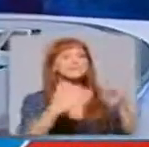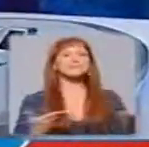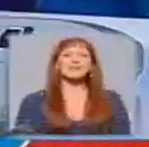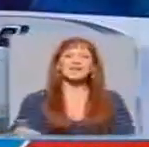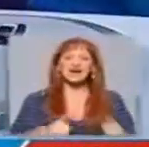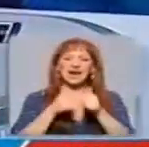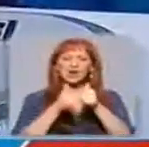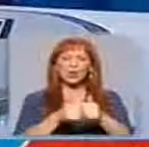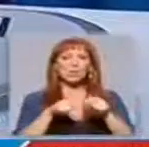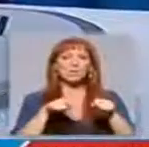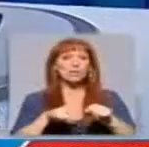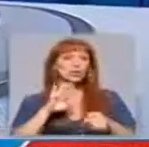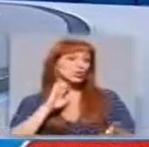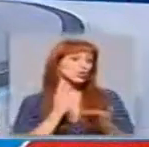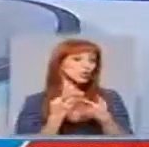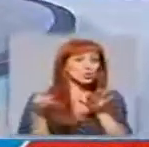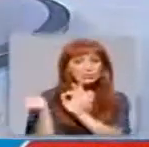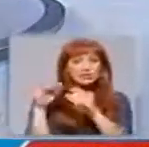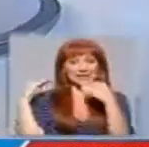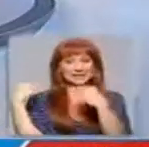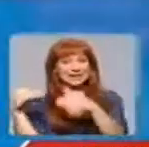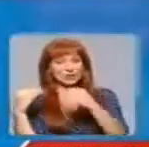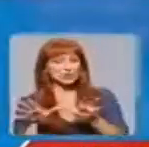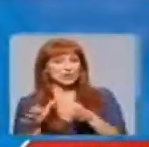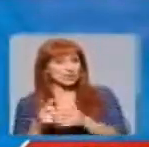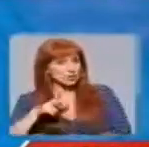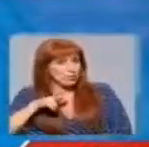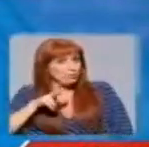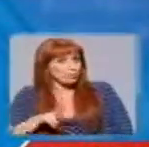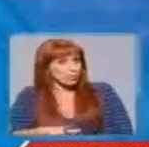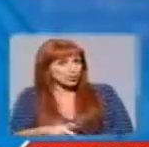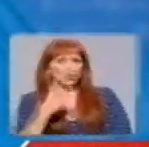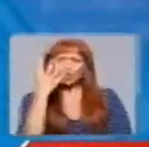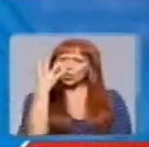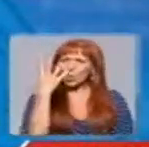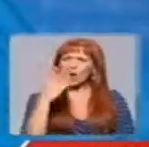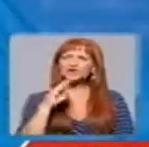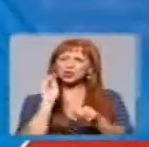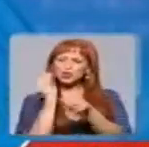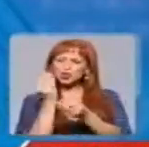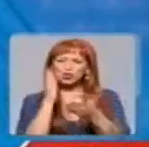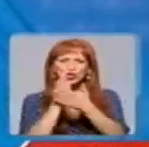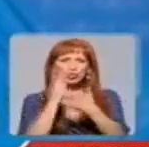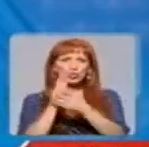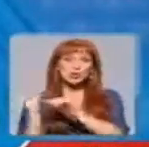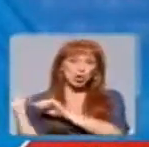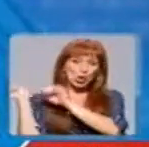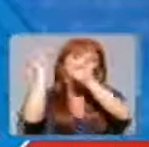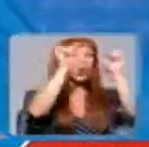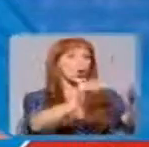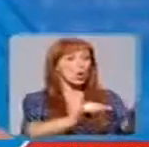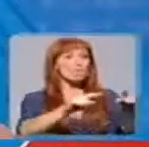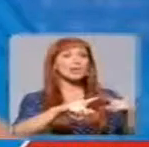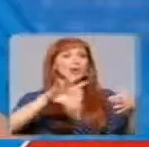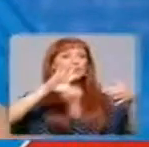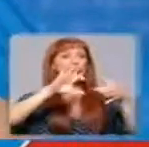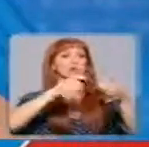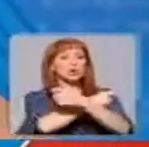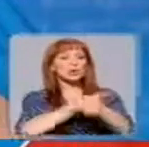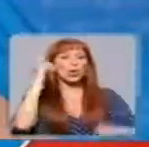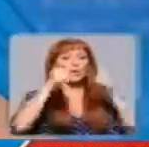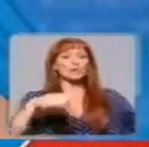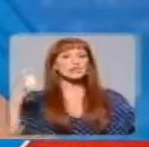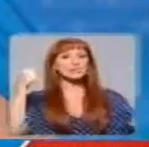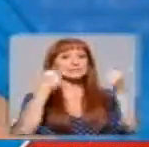Jesus aqui acompanhar então estes últimos treinos da equipa portuguesa estes quatro estudantes que vão Então no México